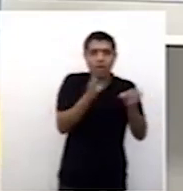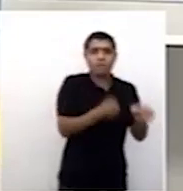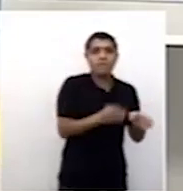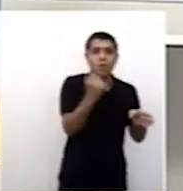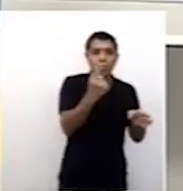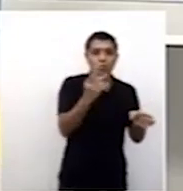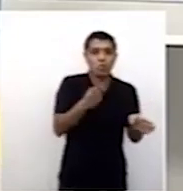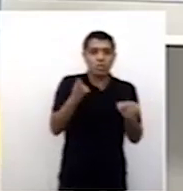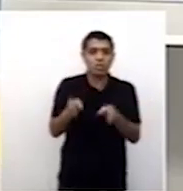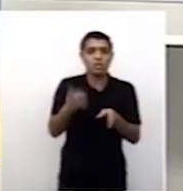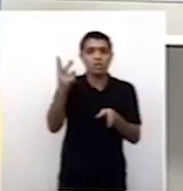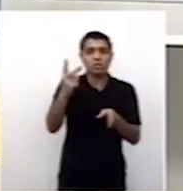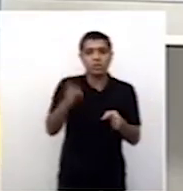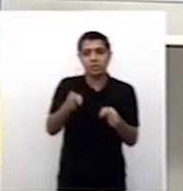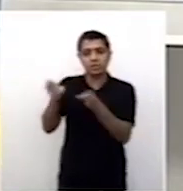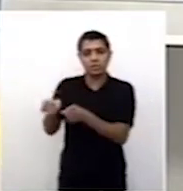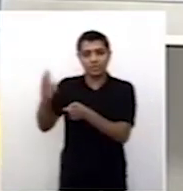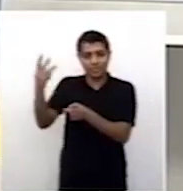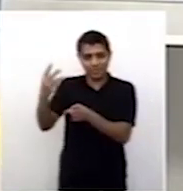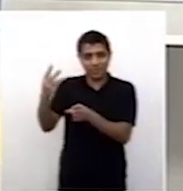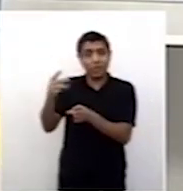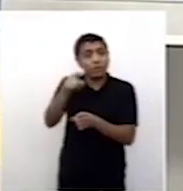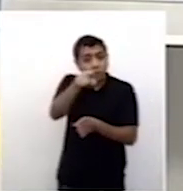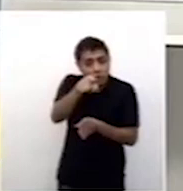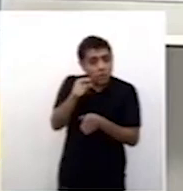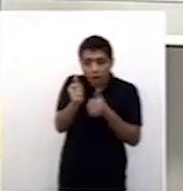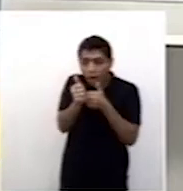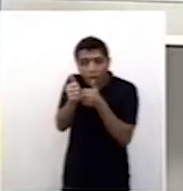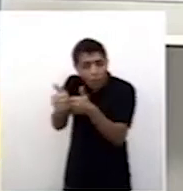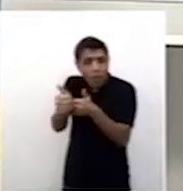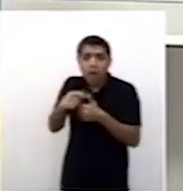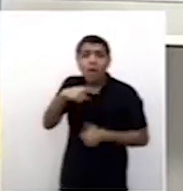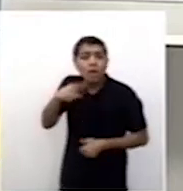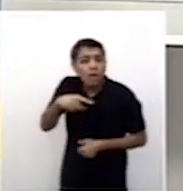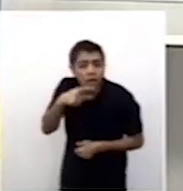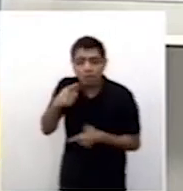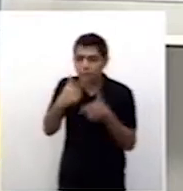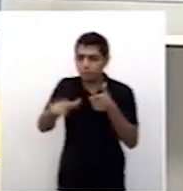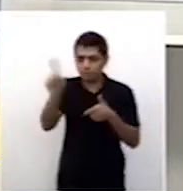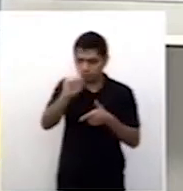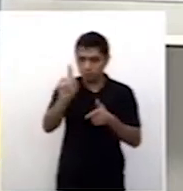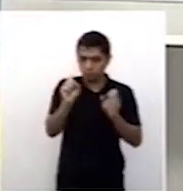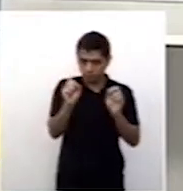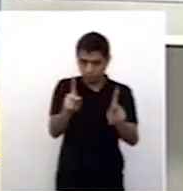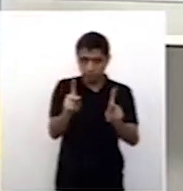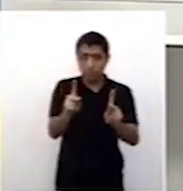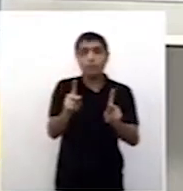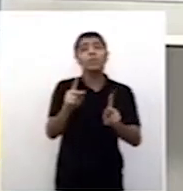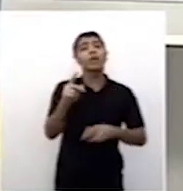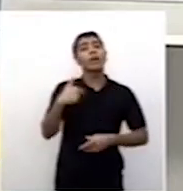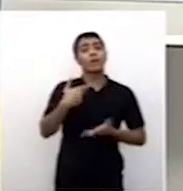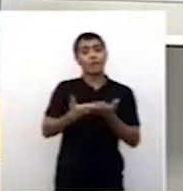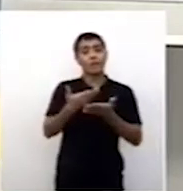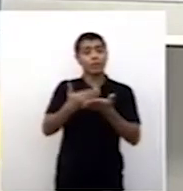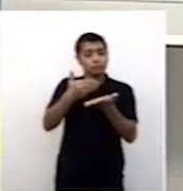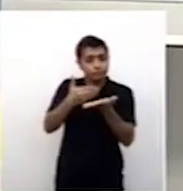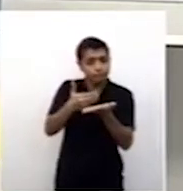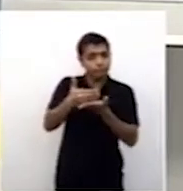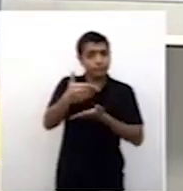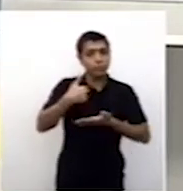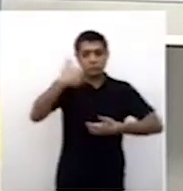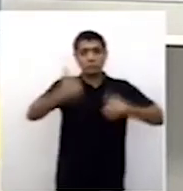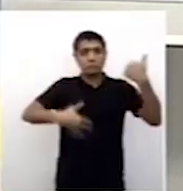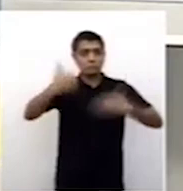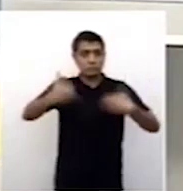tudo. Para a nossa aula dar início, e se você achar que nós estamos falando muito rápido e o conteúdo seja